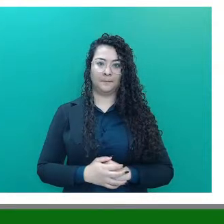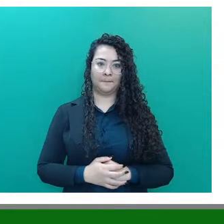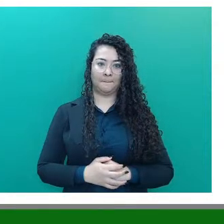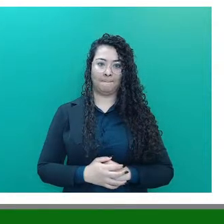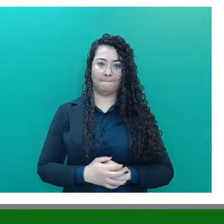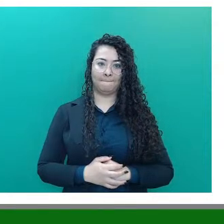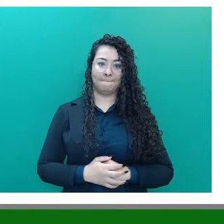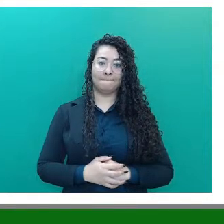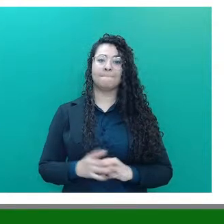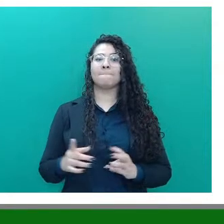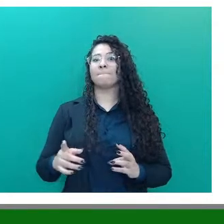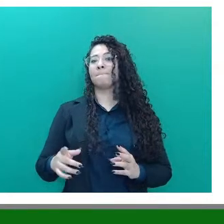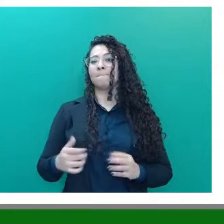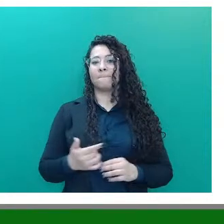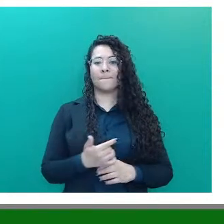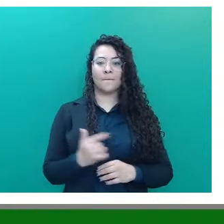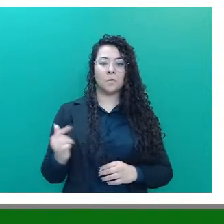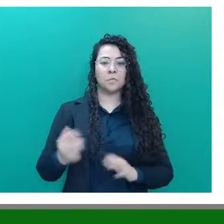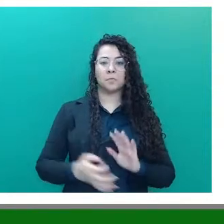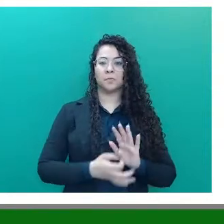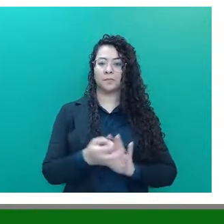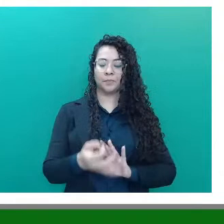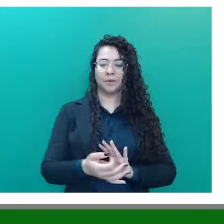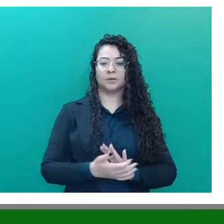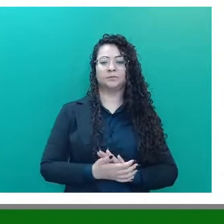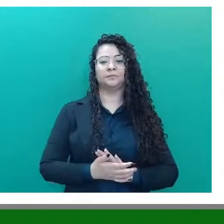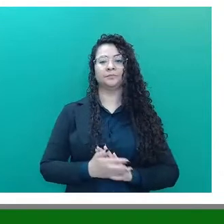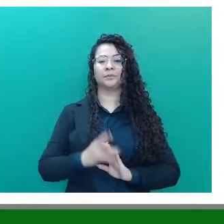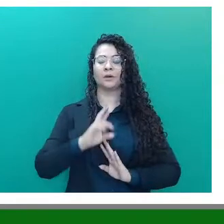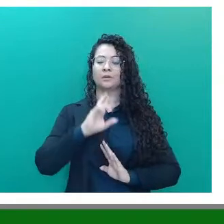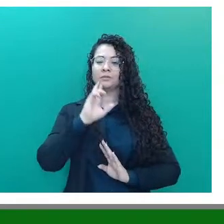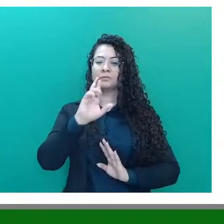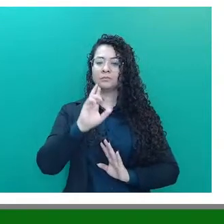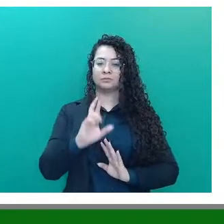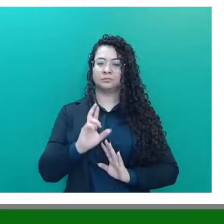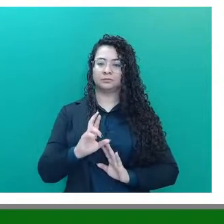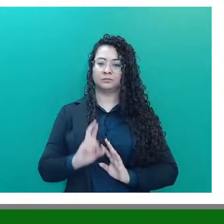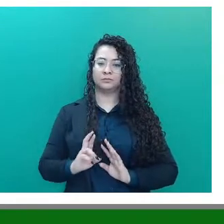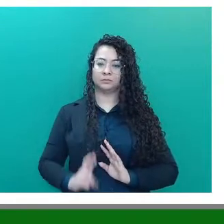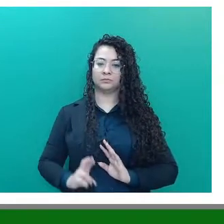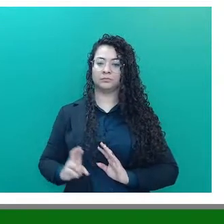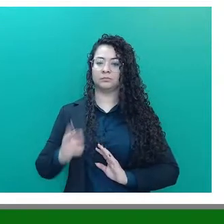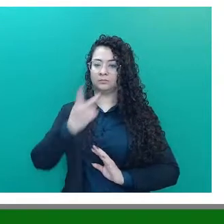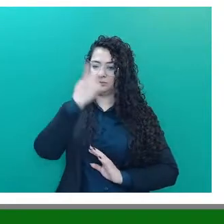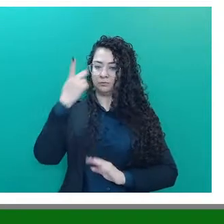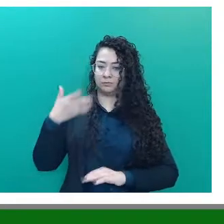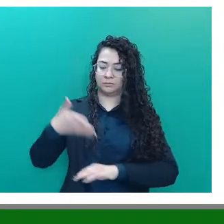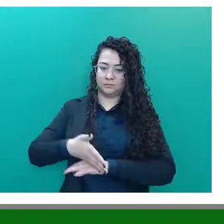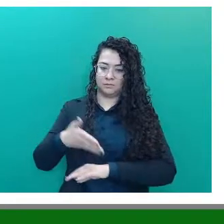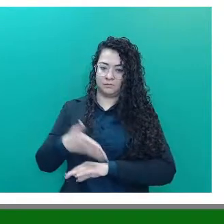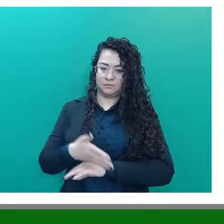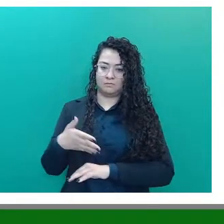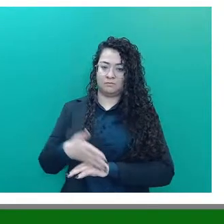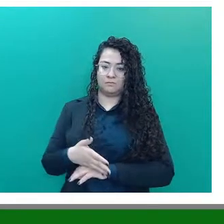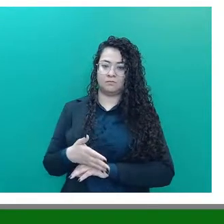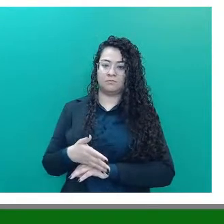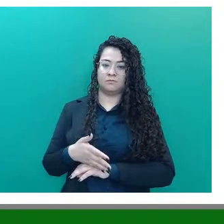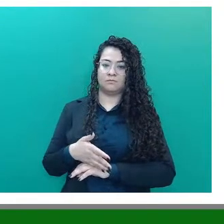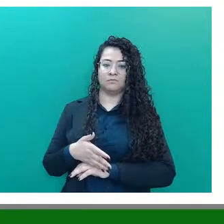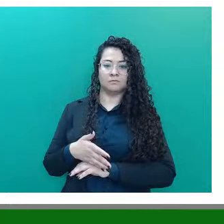Algumas respostas dos participantes ali nos dados qualitativos, né?